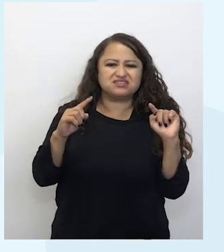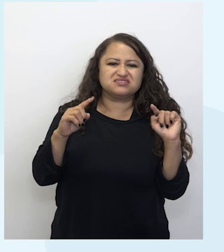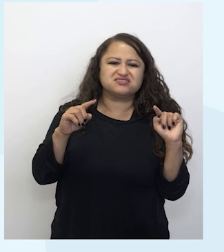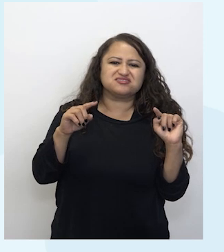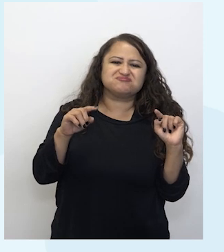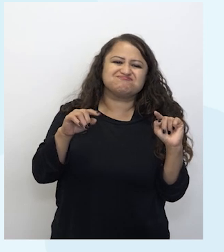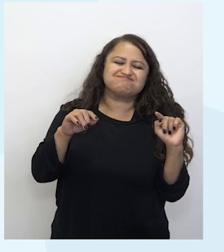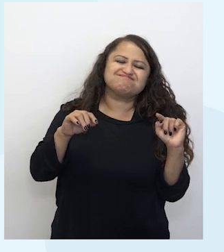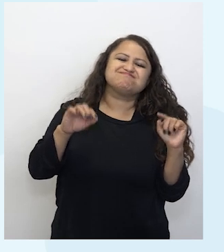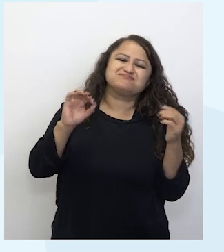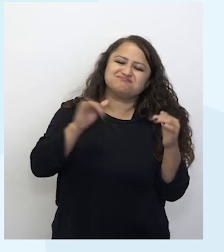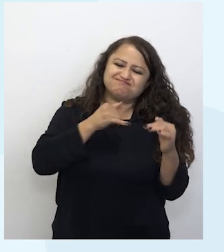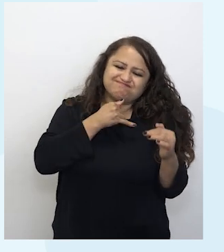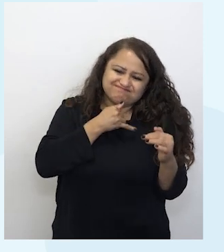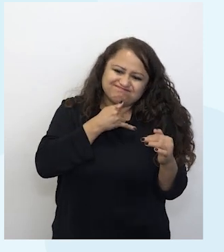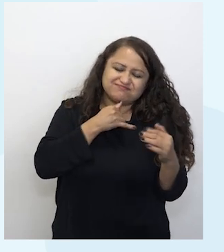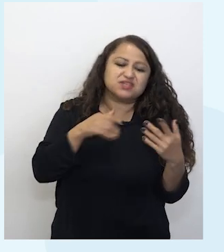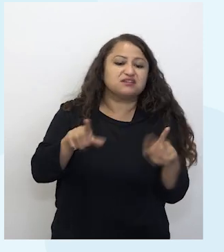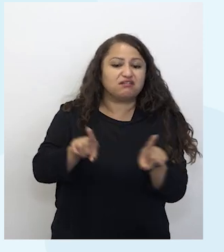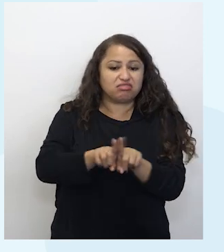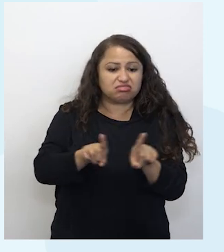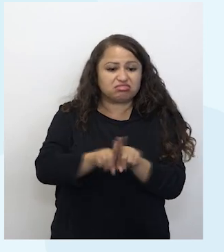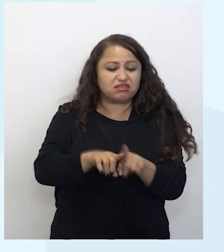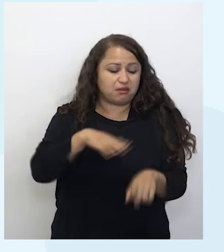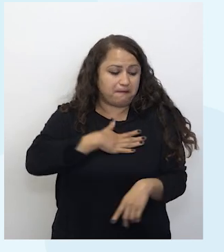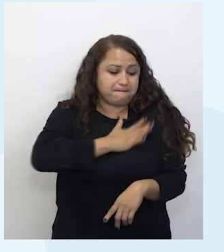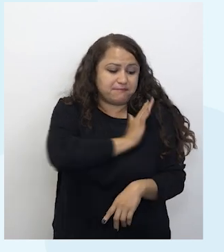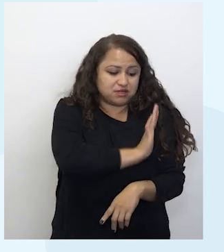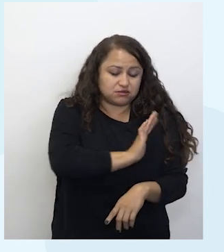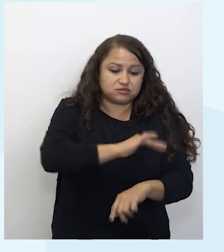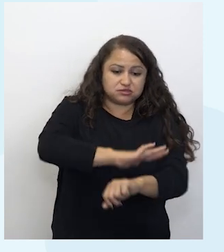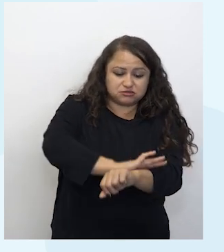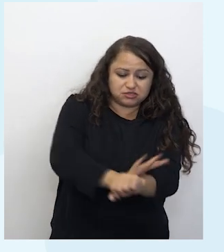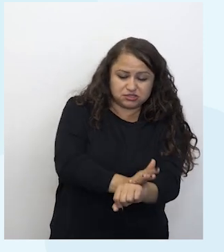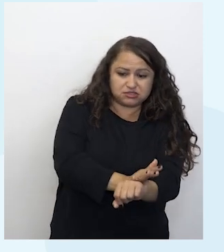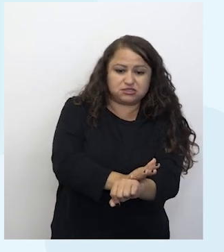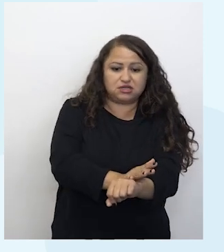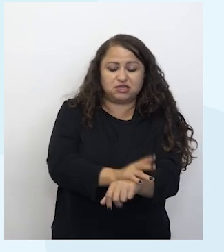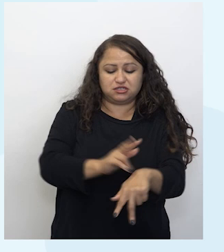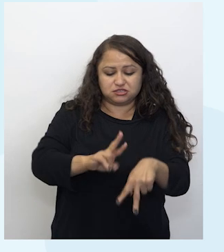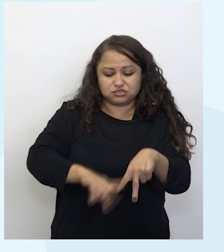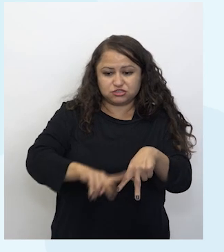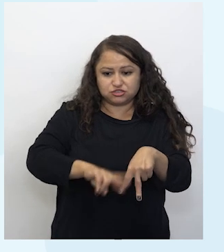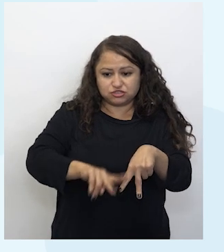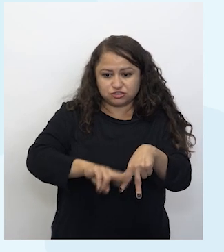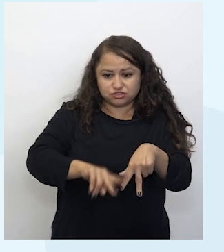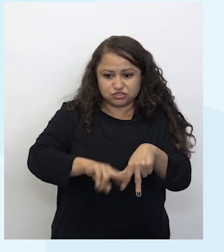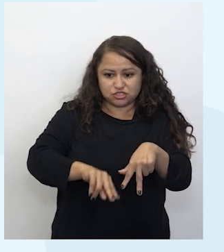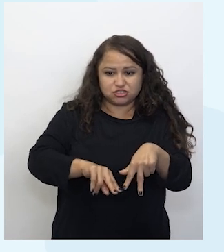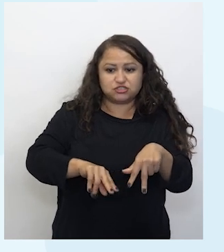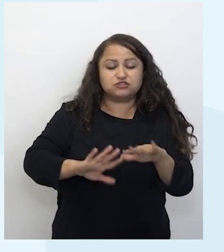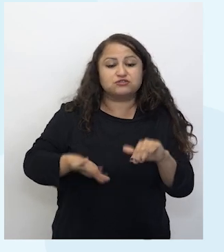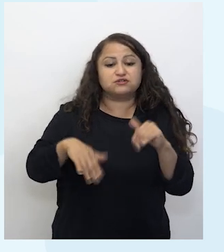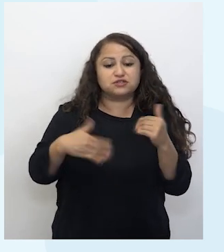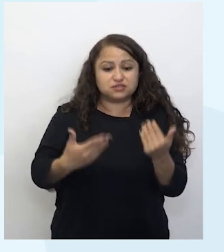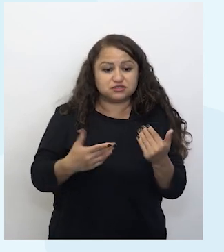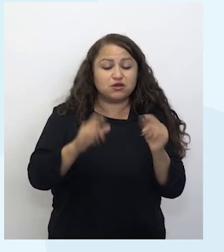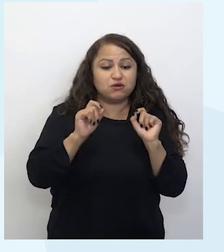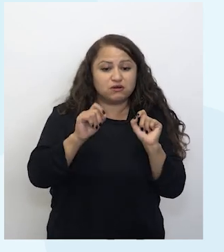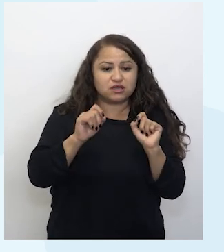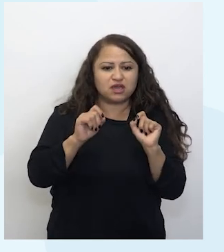de classe, né, e outros preconceitos raciais, de gênero, enfim. Então, ele é um educador que faz